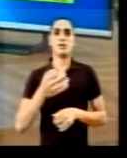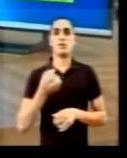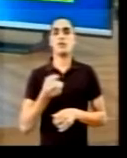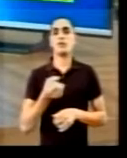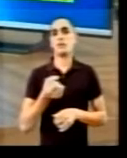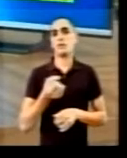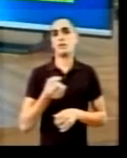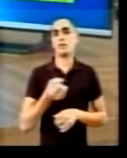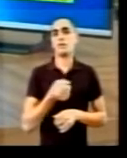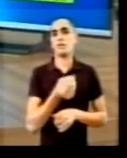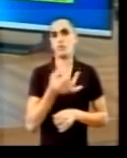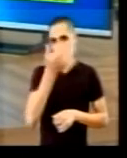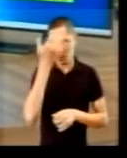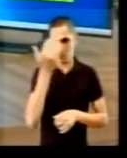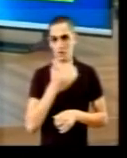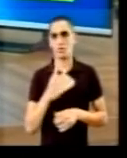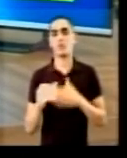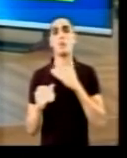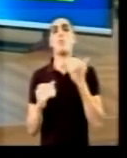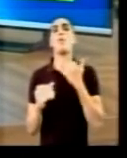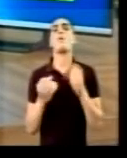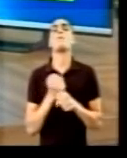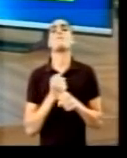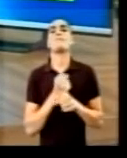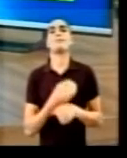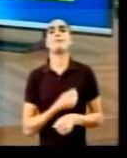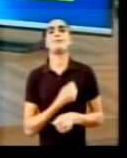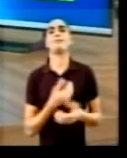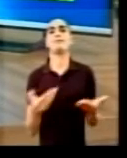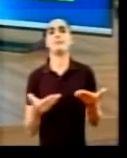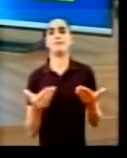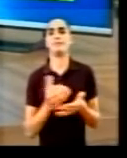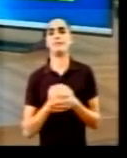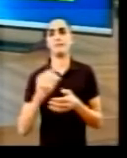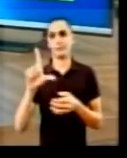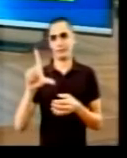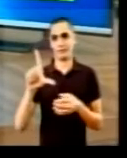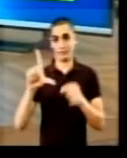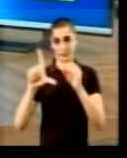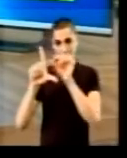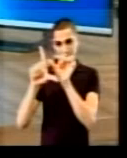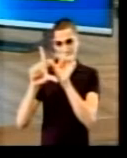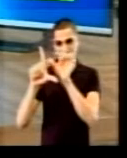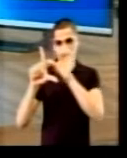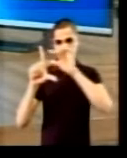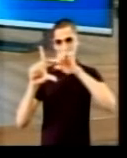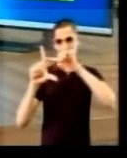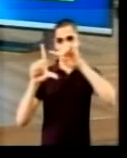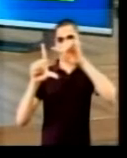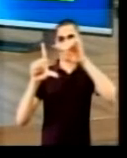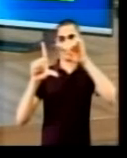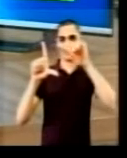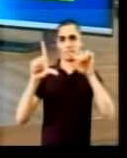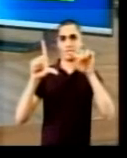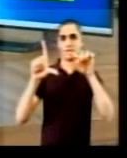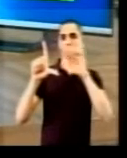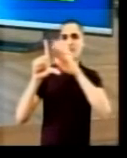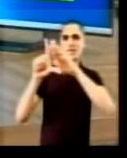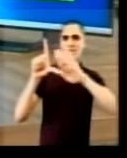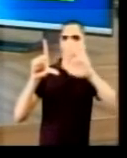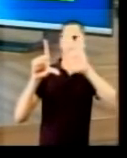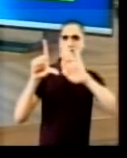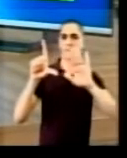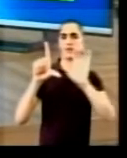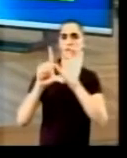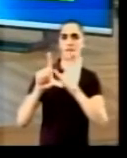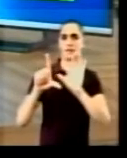Quando você chega... Aqui teve um pico leve, mas quando você chega aqui,